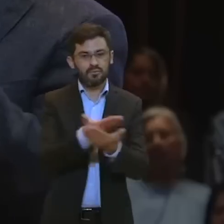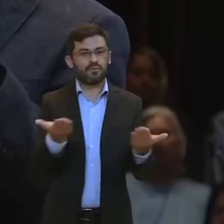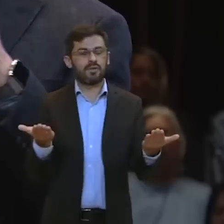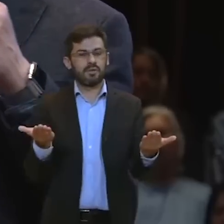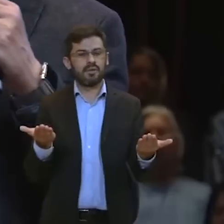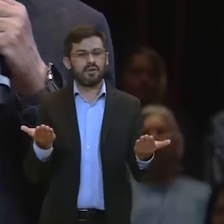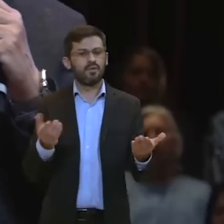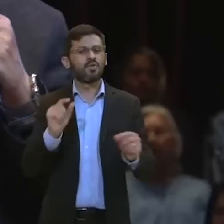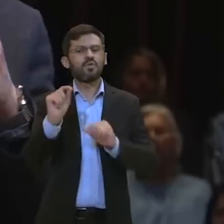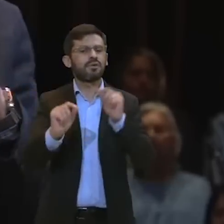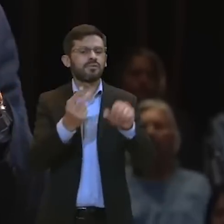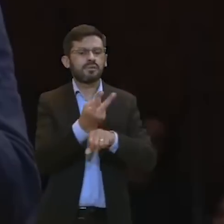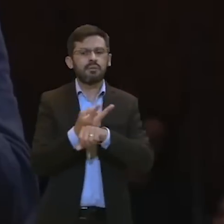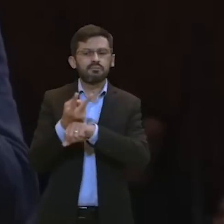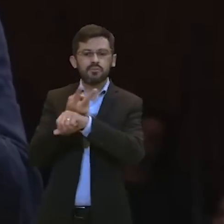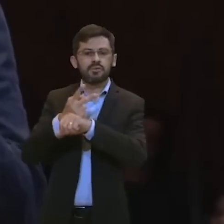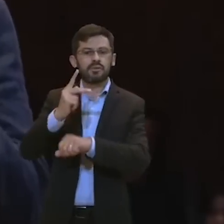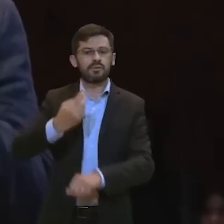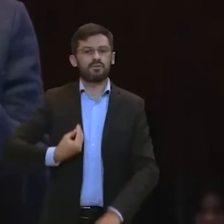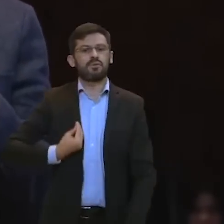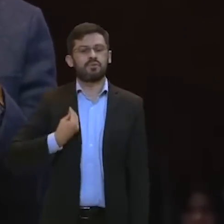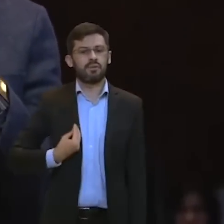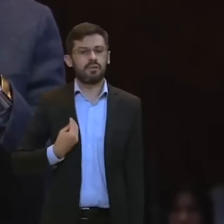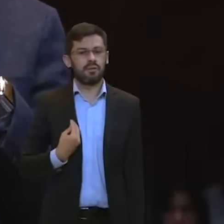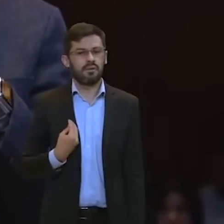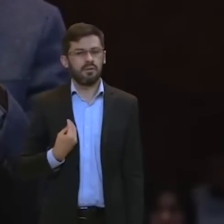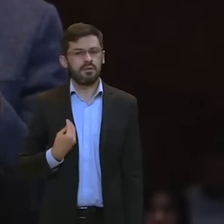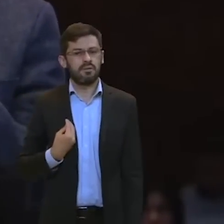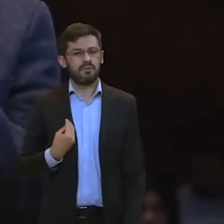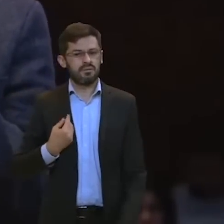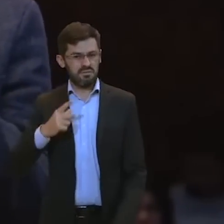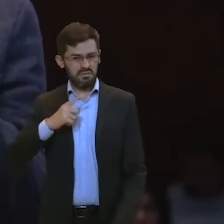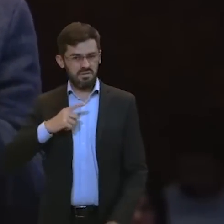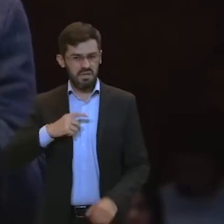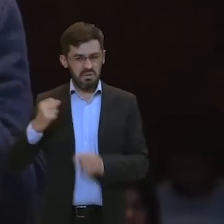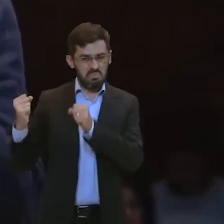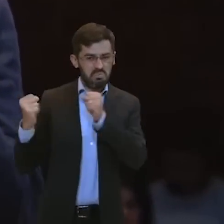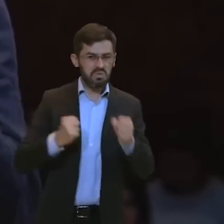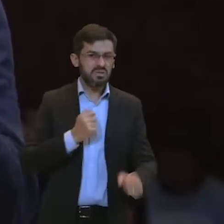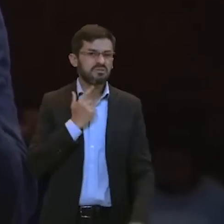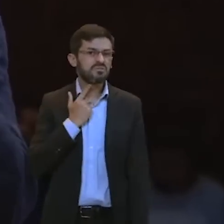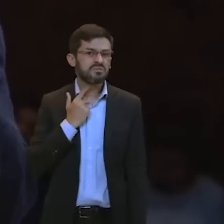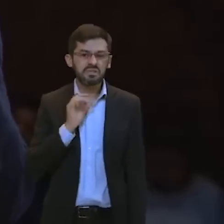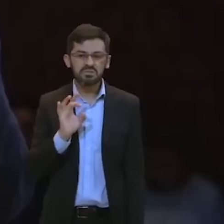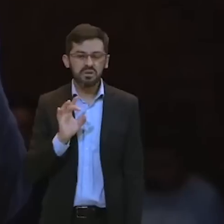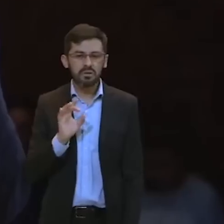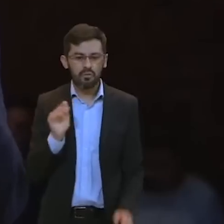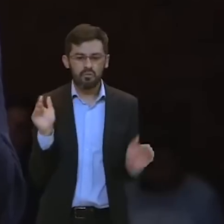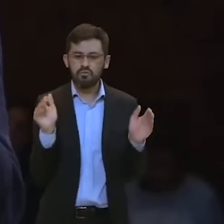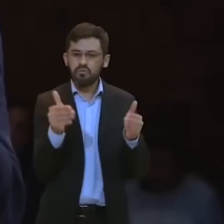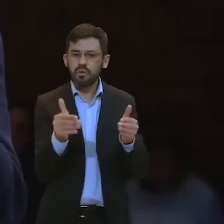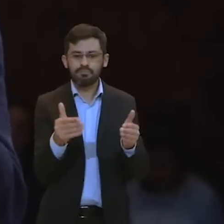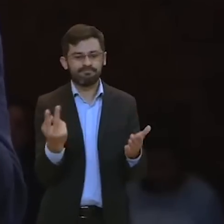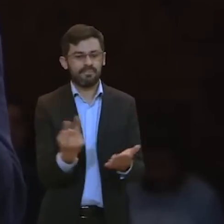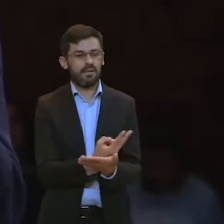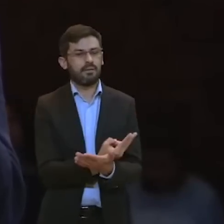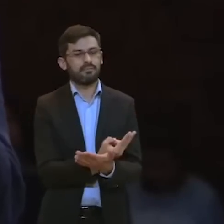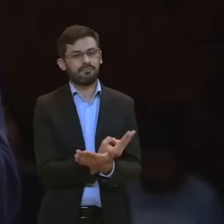O que é que você está buscando na tua vida? Posse, poder e prazer? Teu foco está no lugar